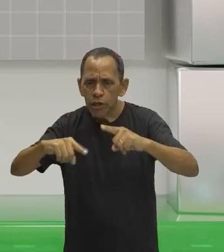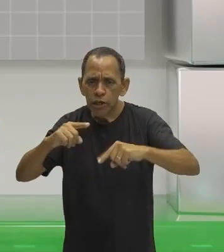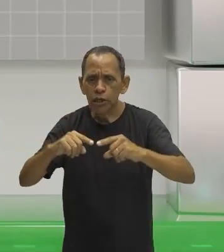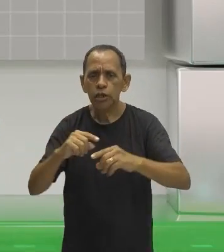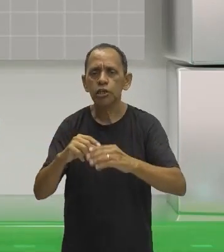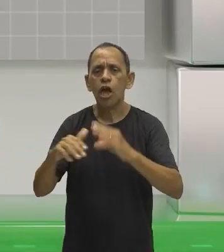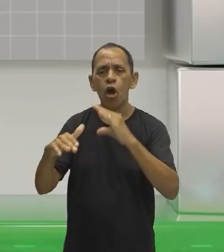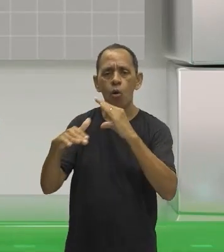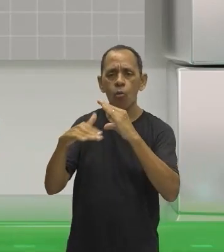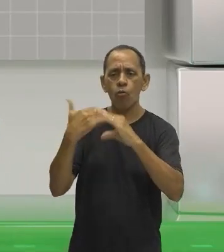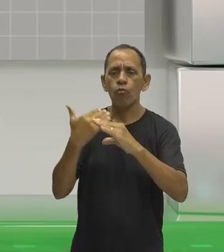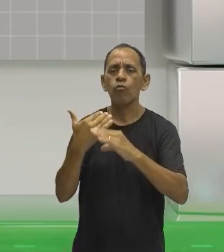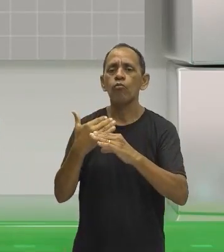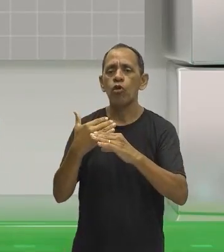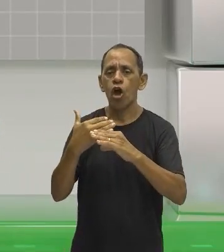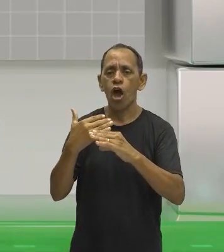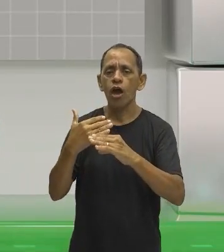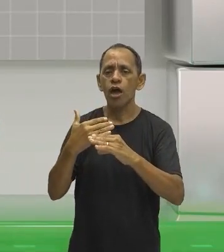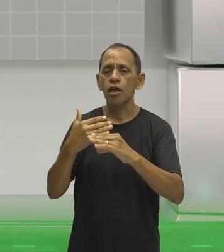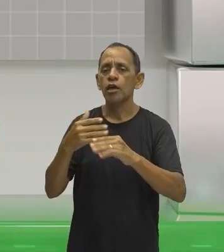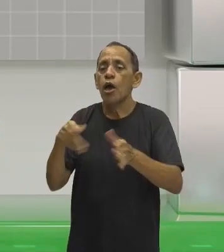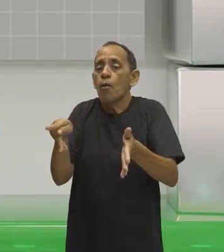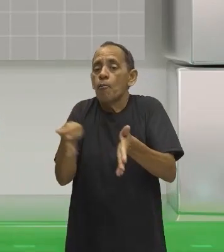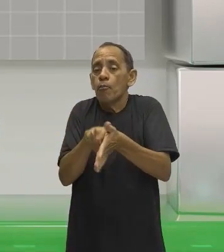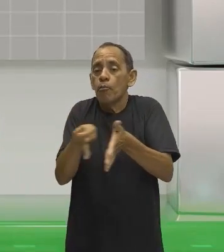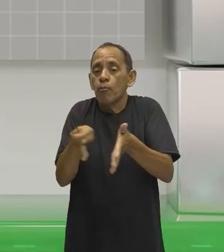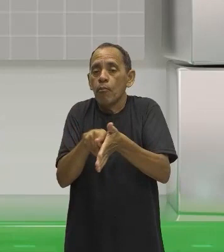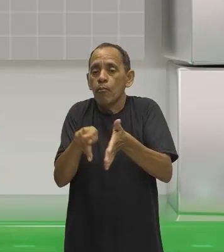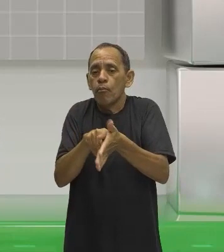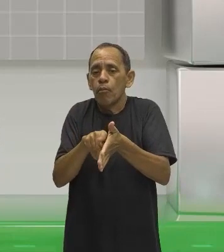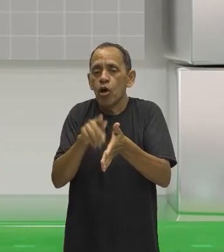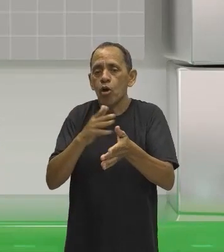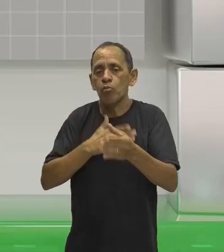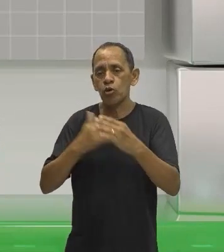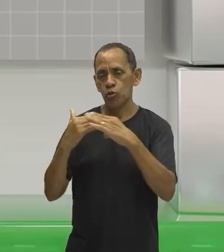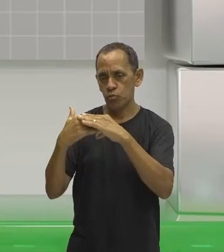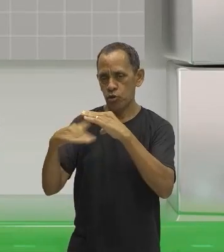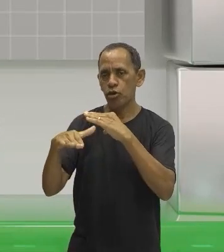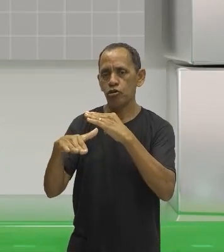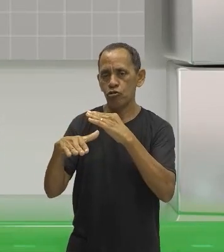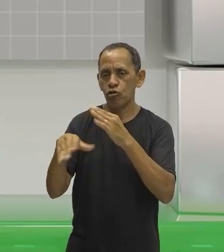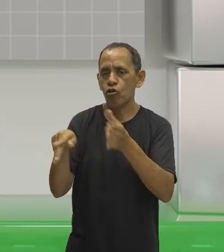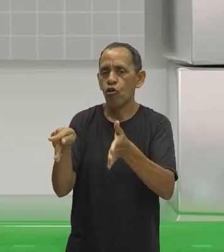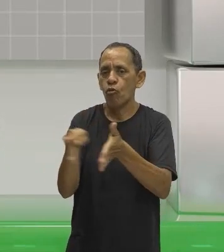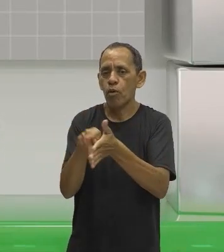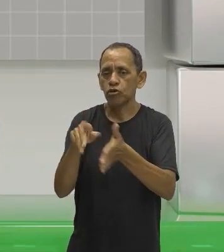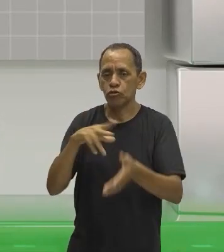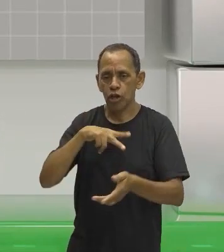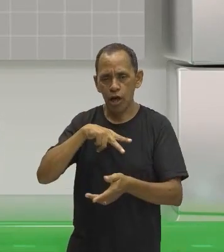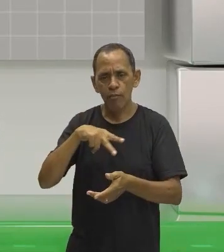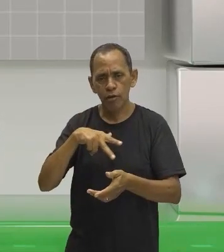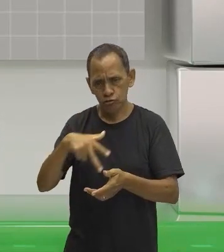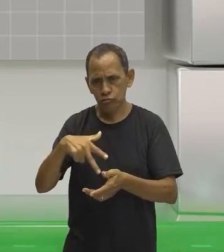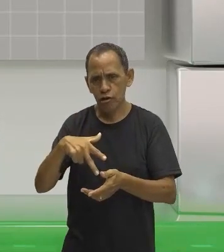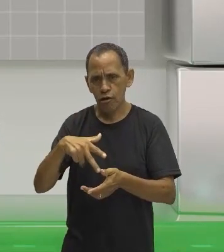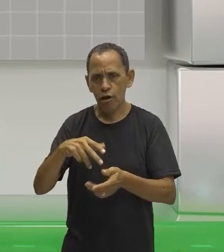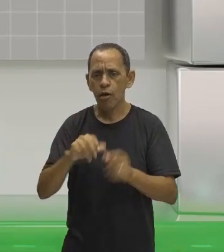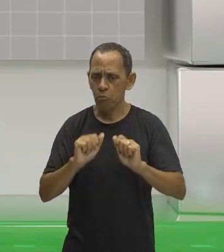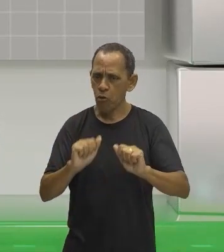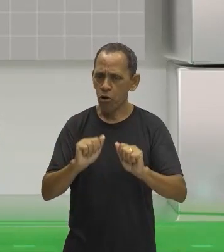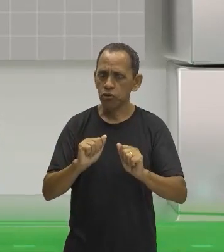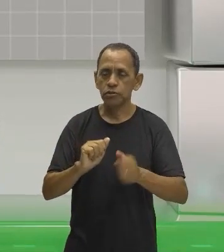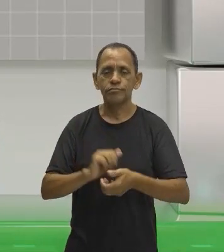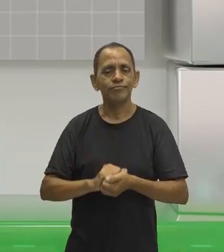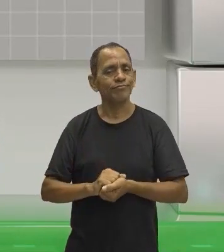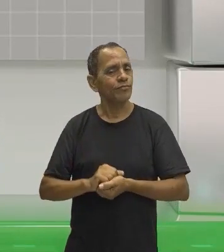que não seja... Não podemos, professores, tem que ser no e-mail de vocês, institucional.